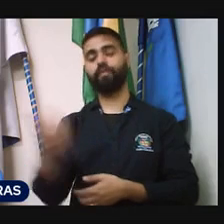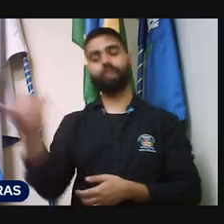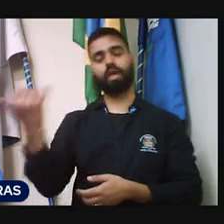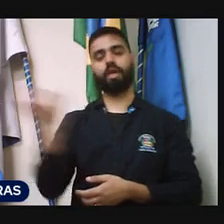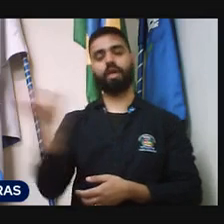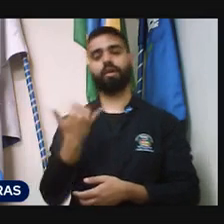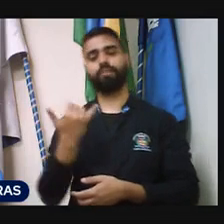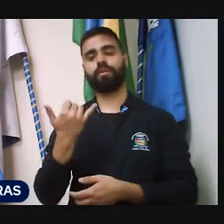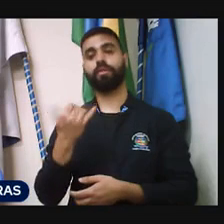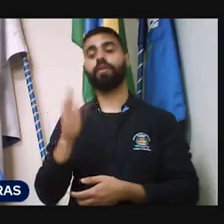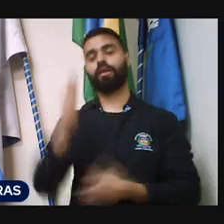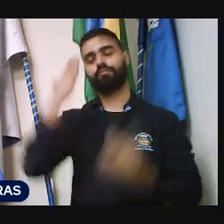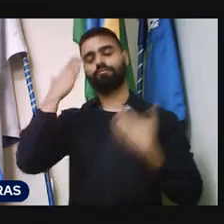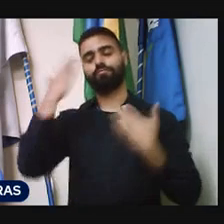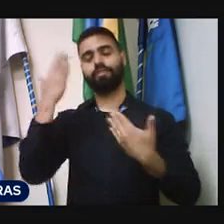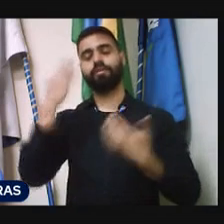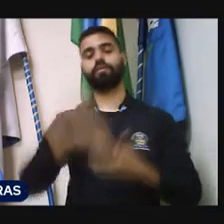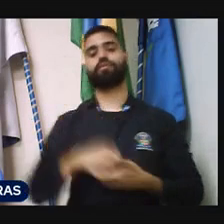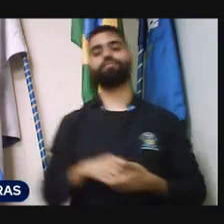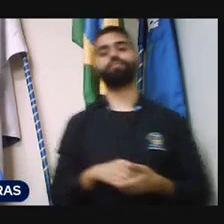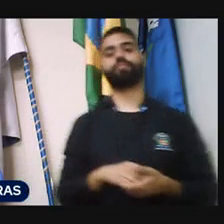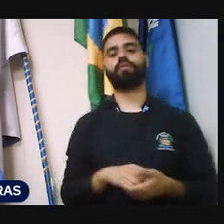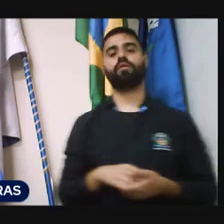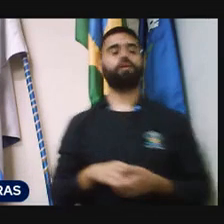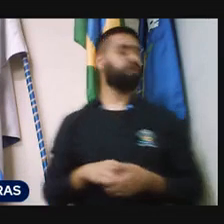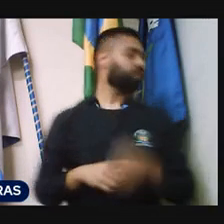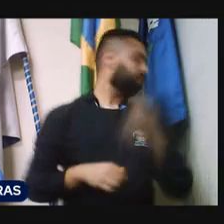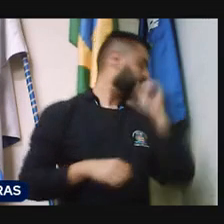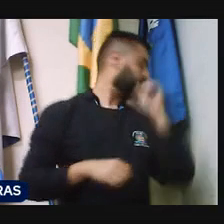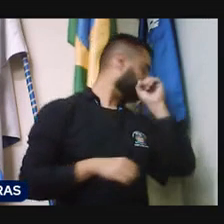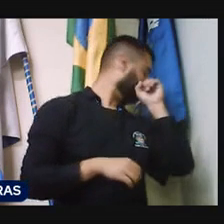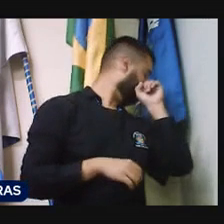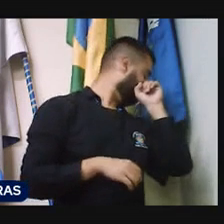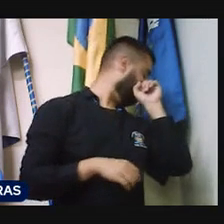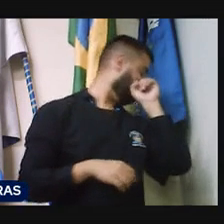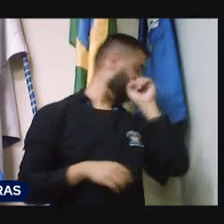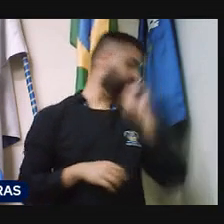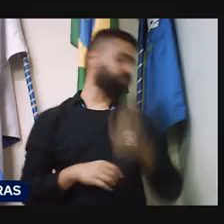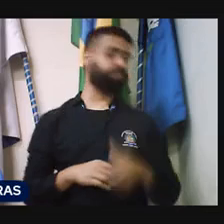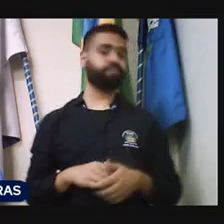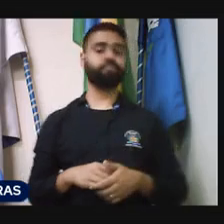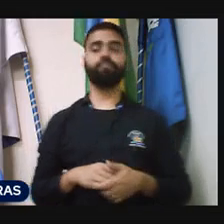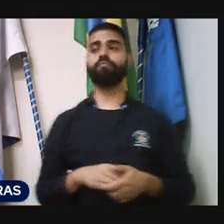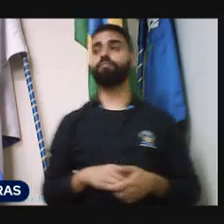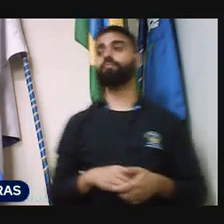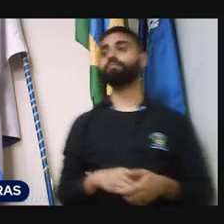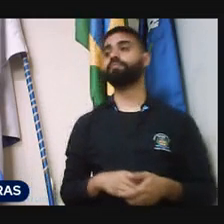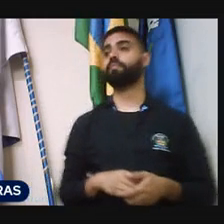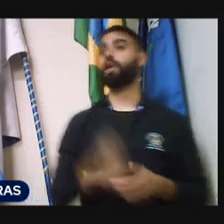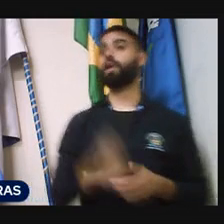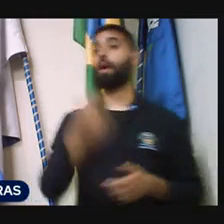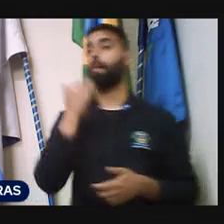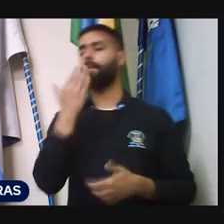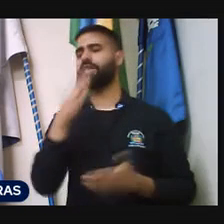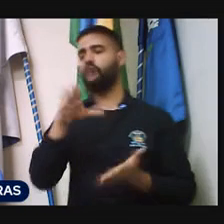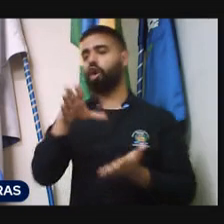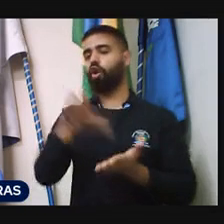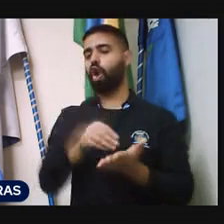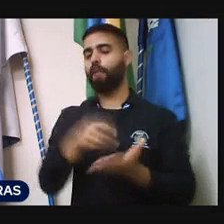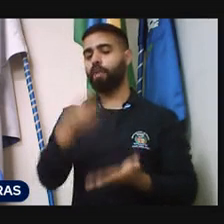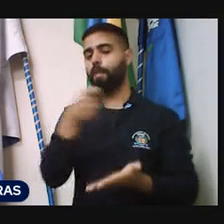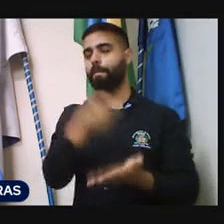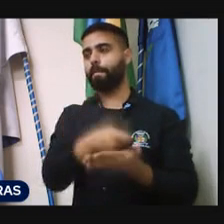até demais e surpreenderam os nossos protestos de estima elevada consideração justificativa solicitar cópia integral do processo de pagamento